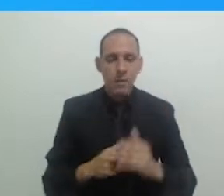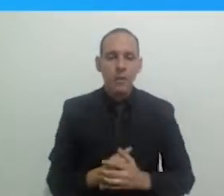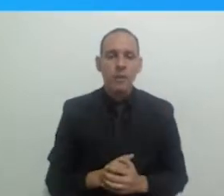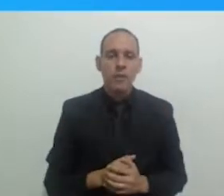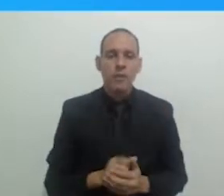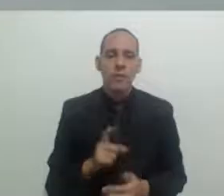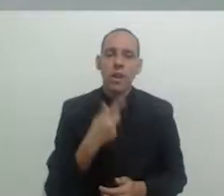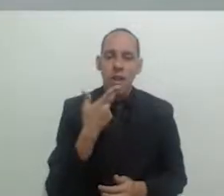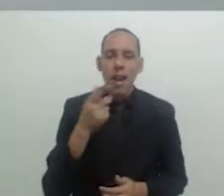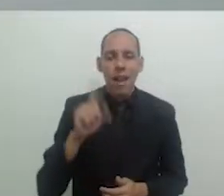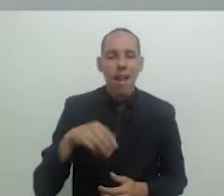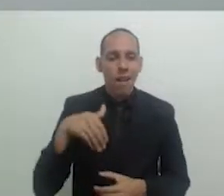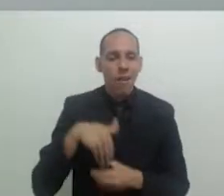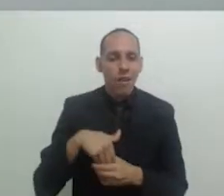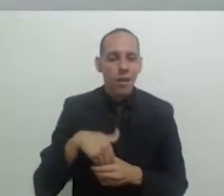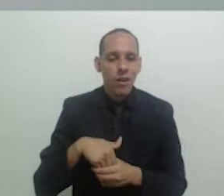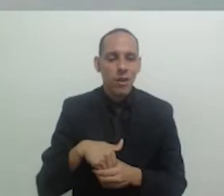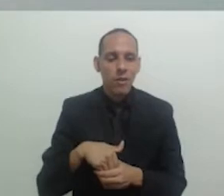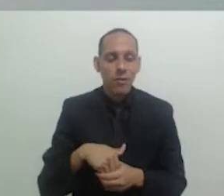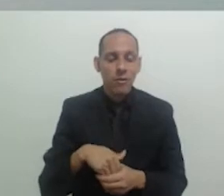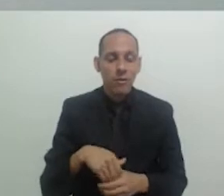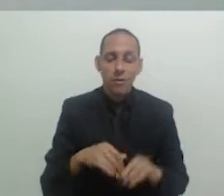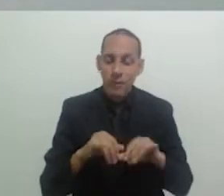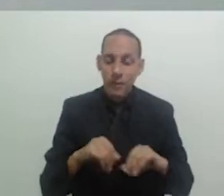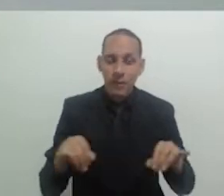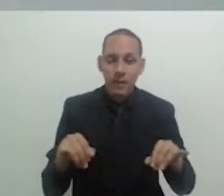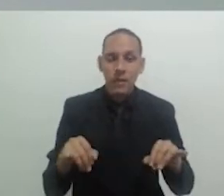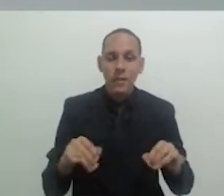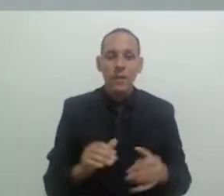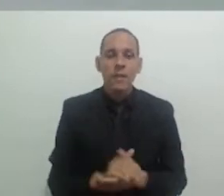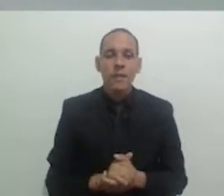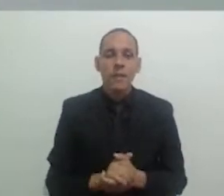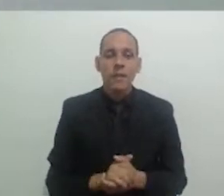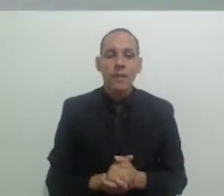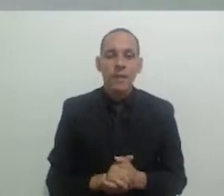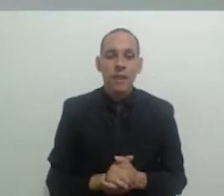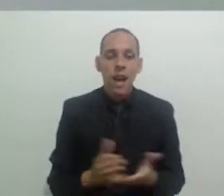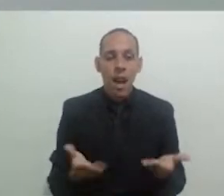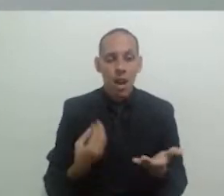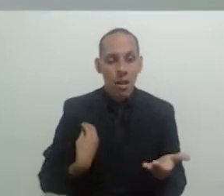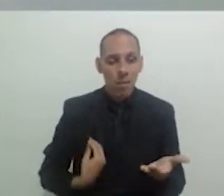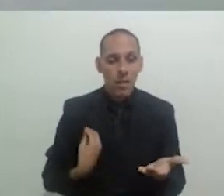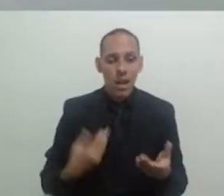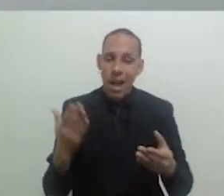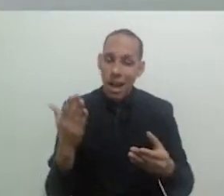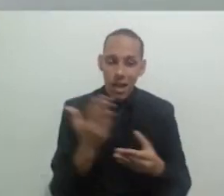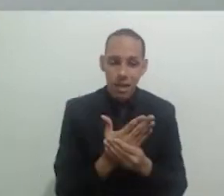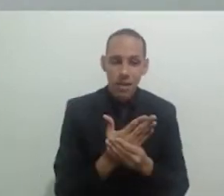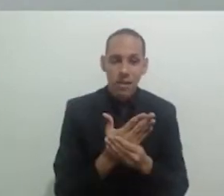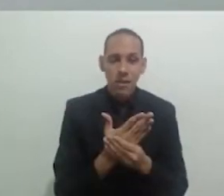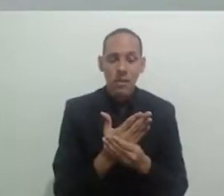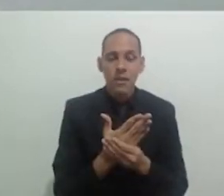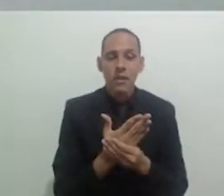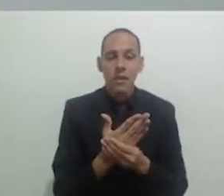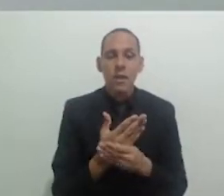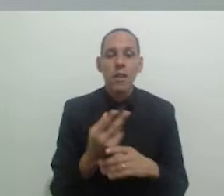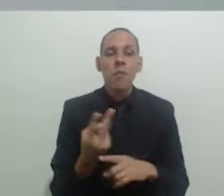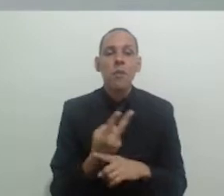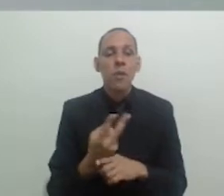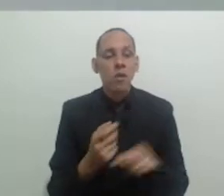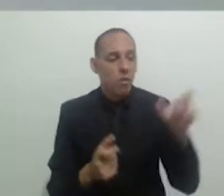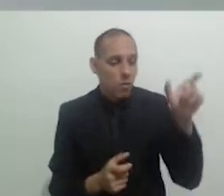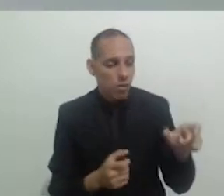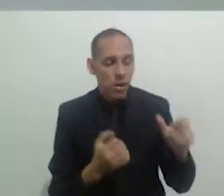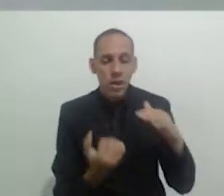voto. Digo o seguinte: por meio da presente ação mandamental, busca a impetrante a suspensão